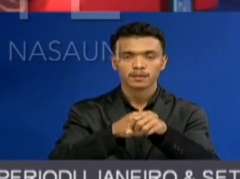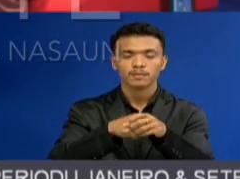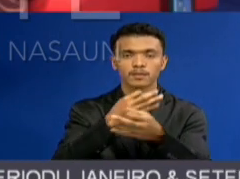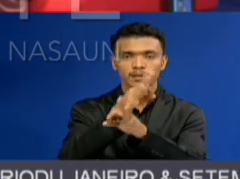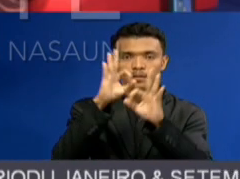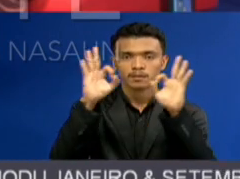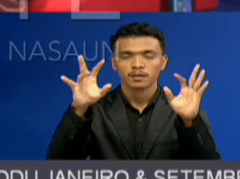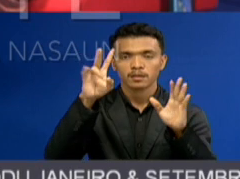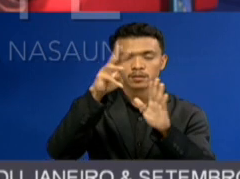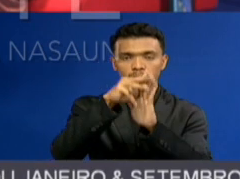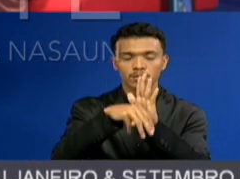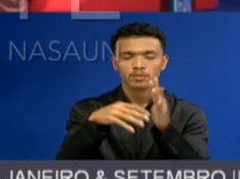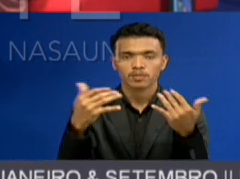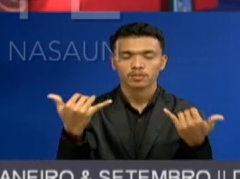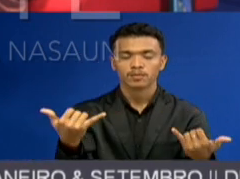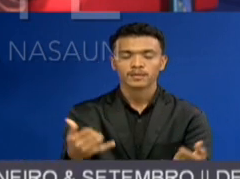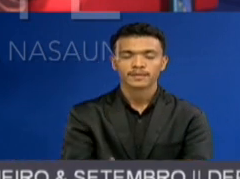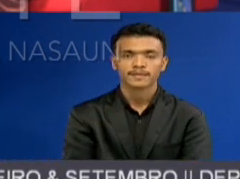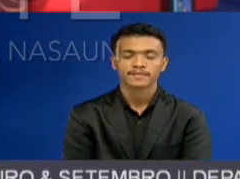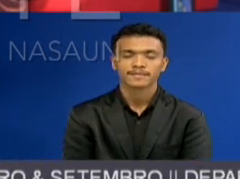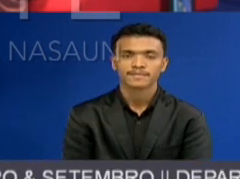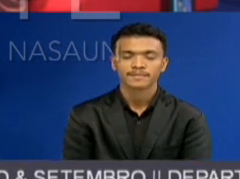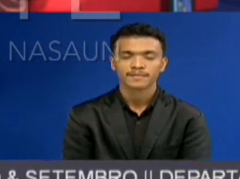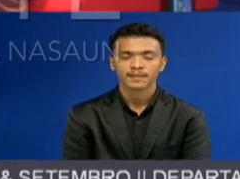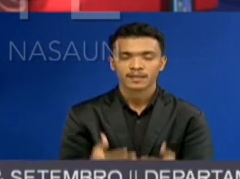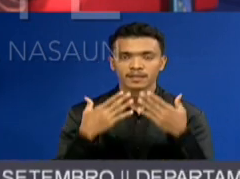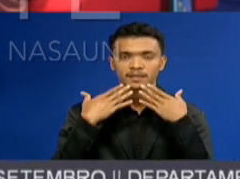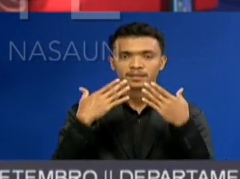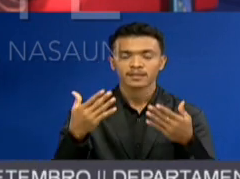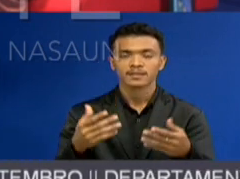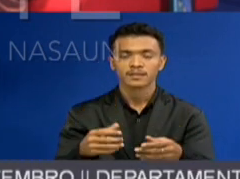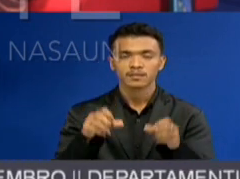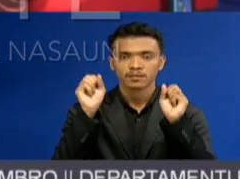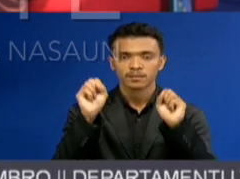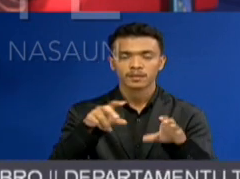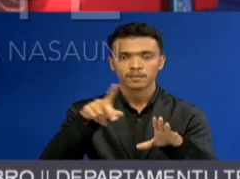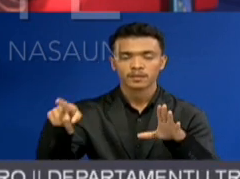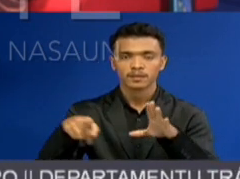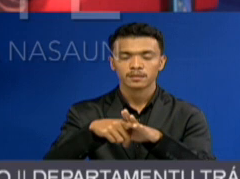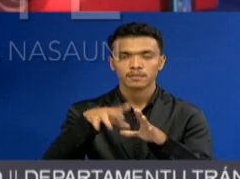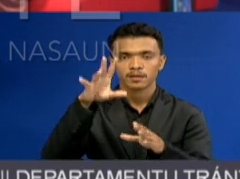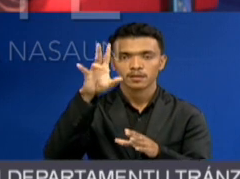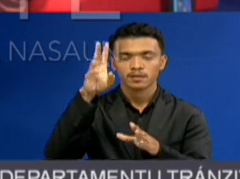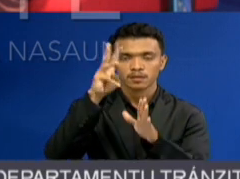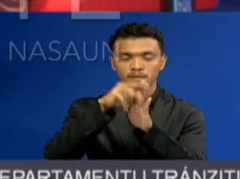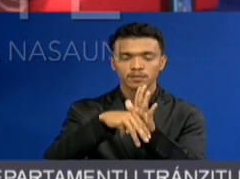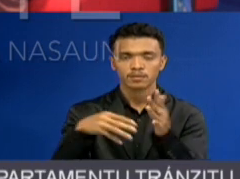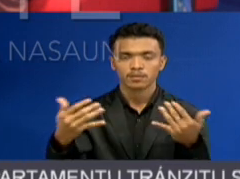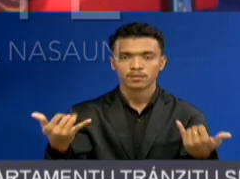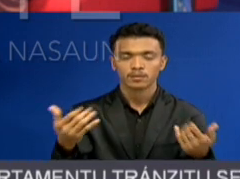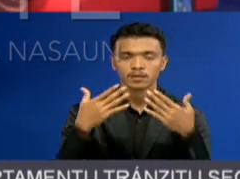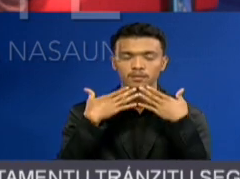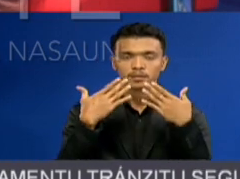segmento 7 minutos da edição 1. O seu estúdio, a minha agradeço também para a sua disponibilidade de participar no segmento 7 minutos da edição 1. Dali,